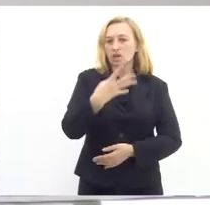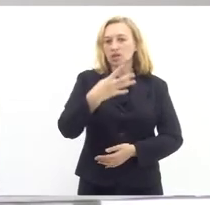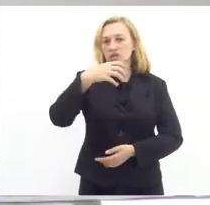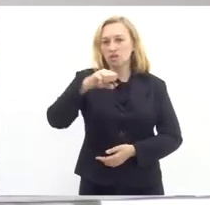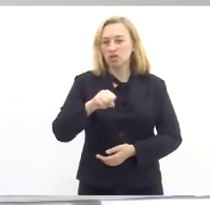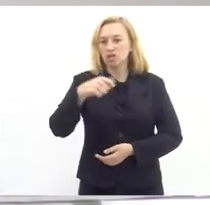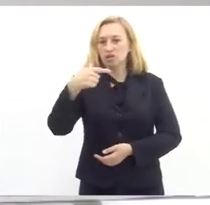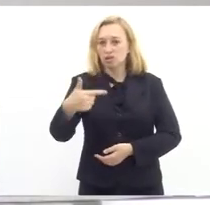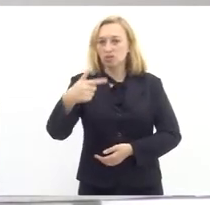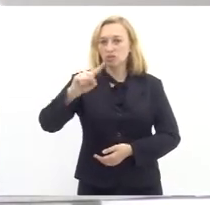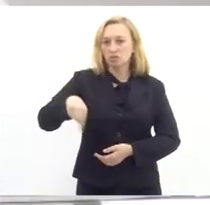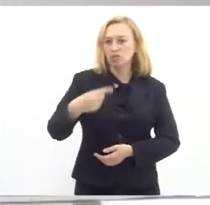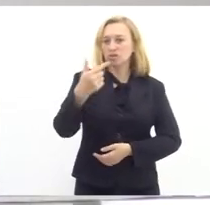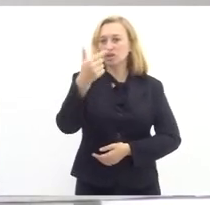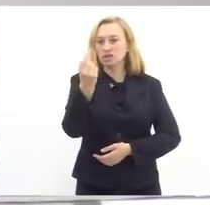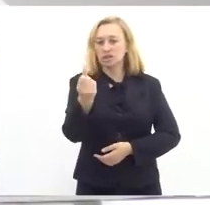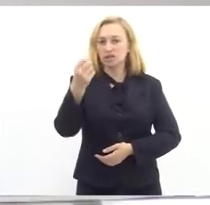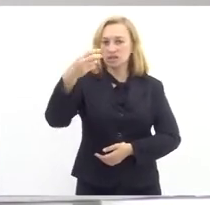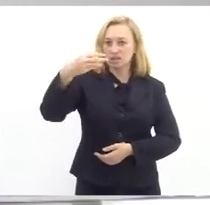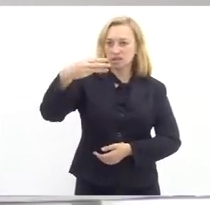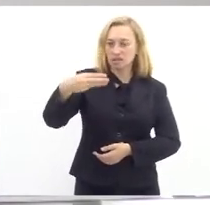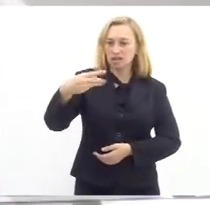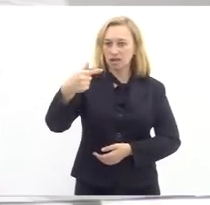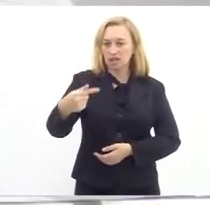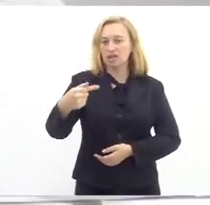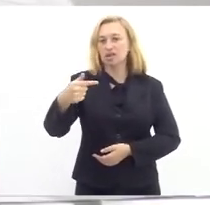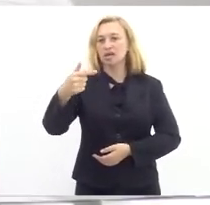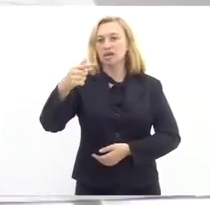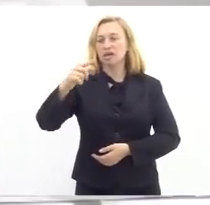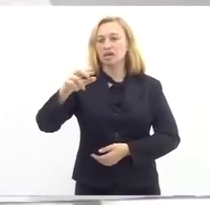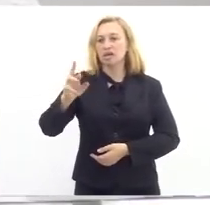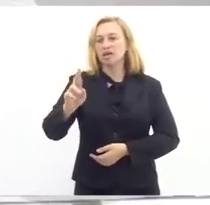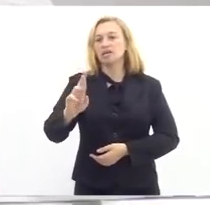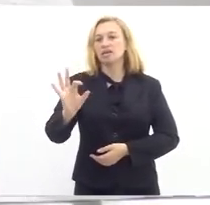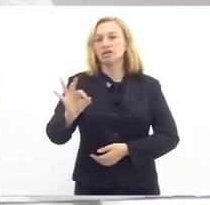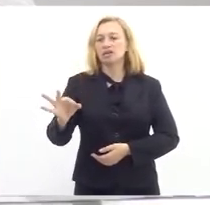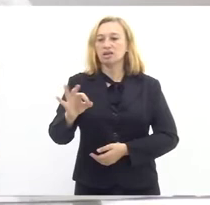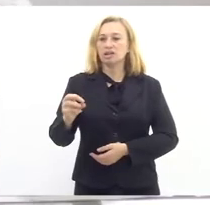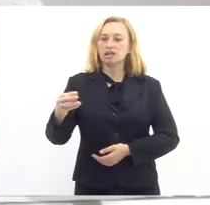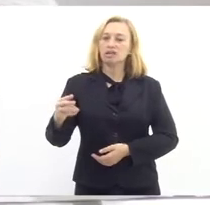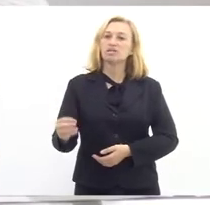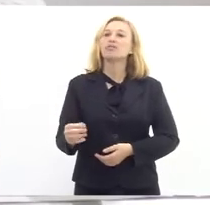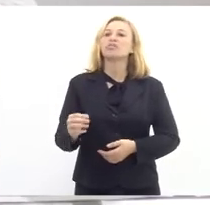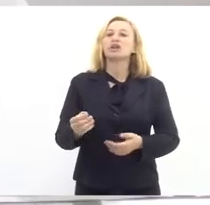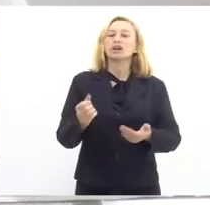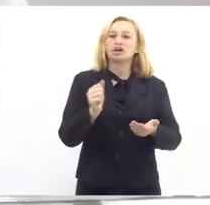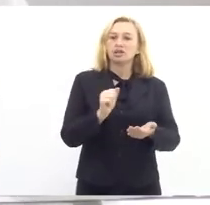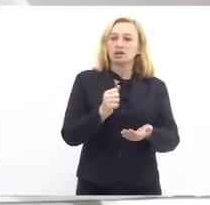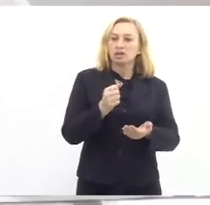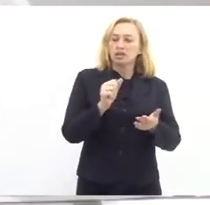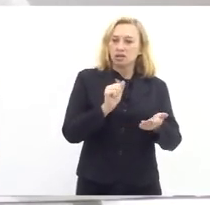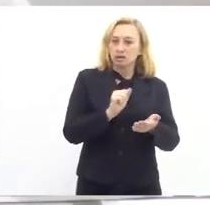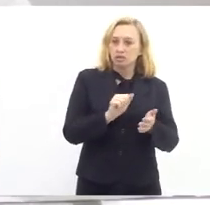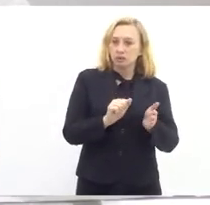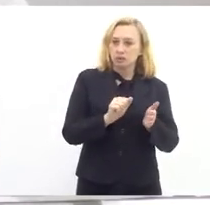R$ 482.067,13. Terceira multa, atraso no